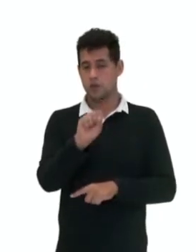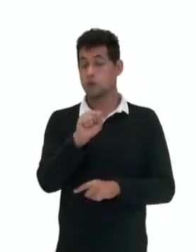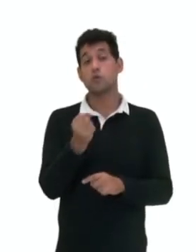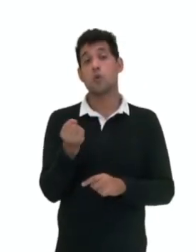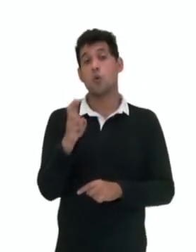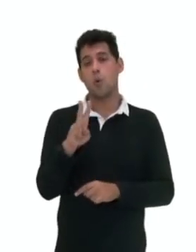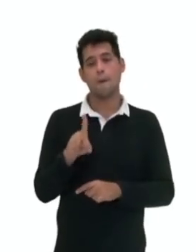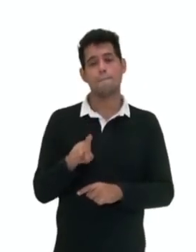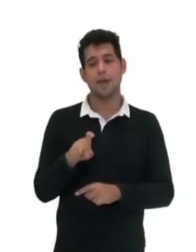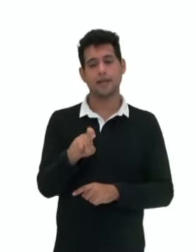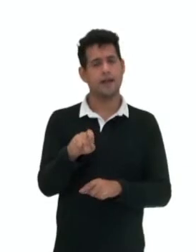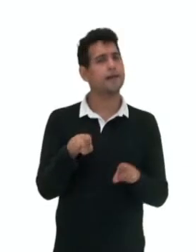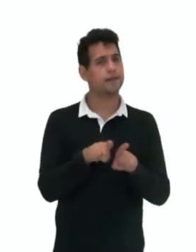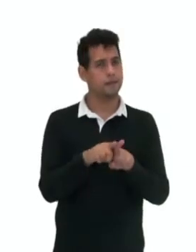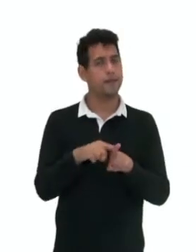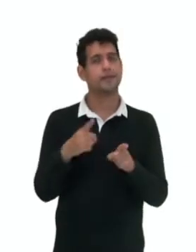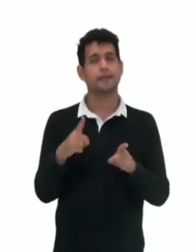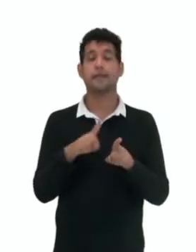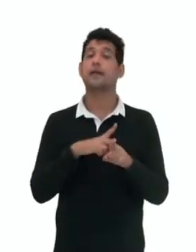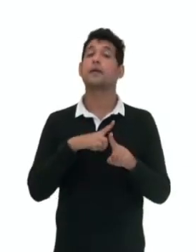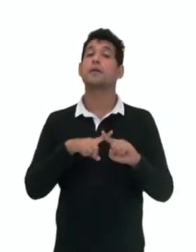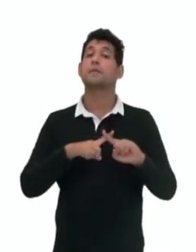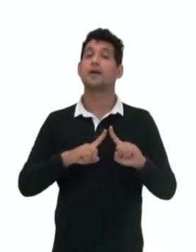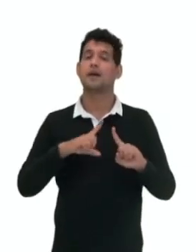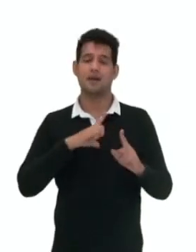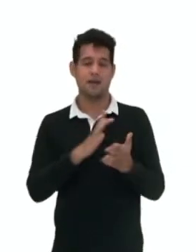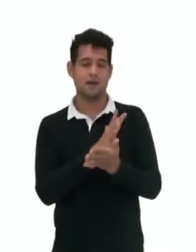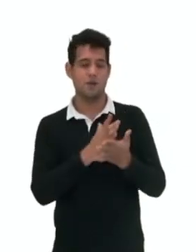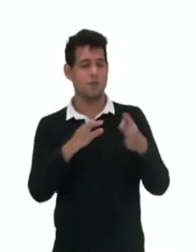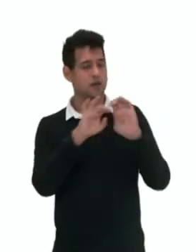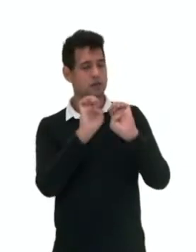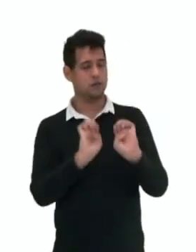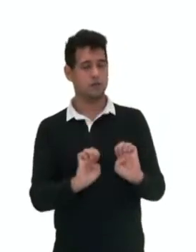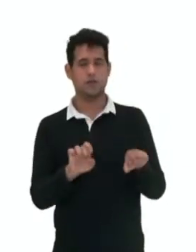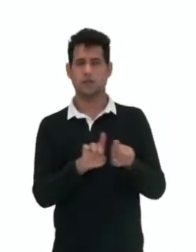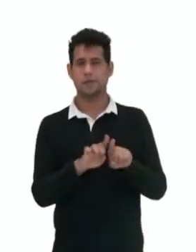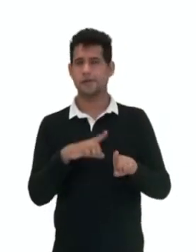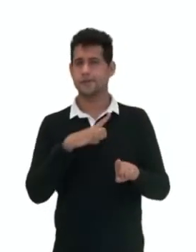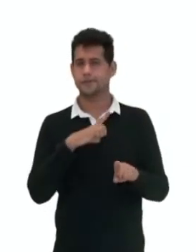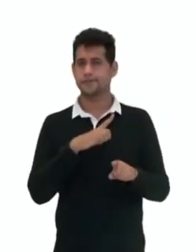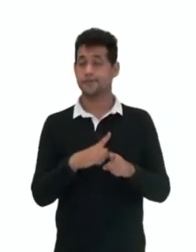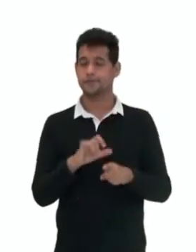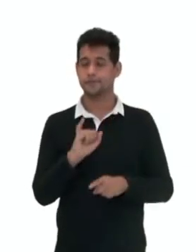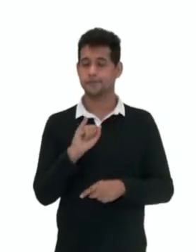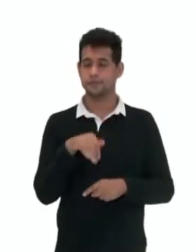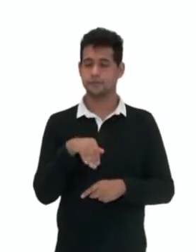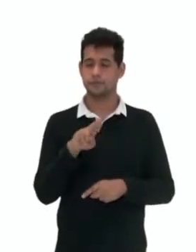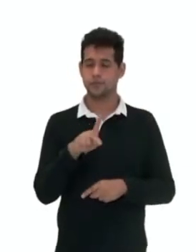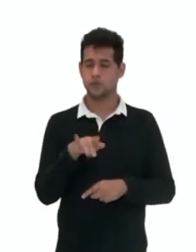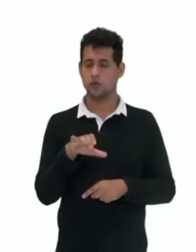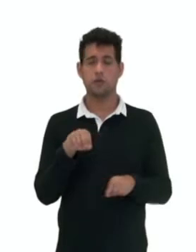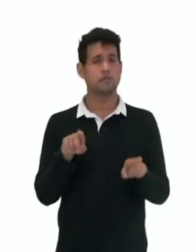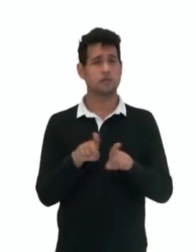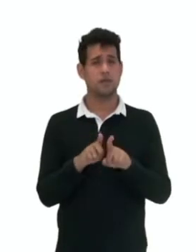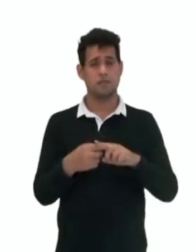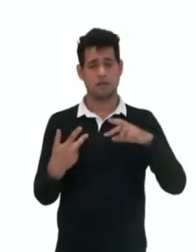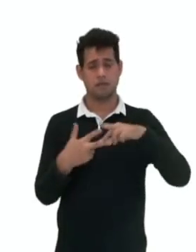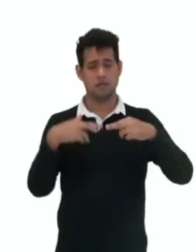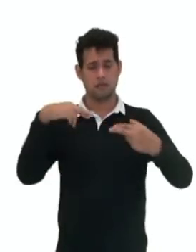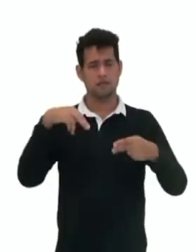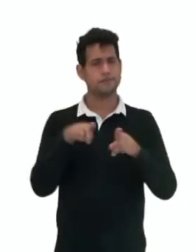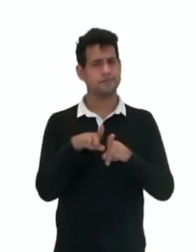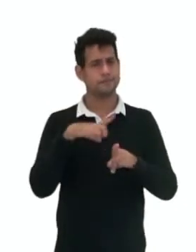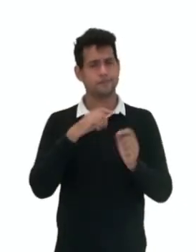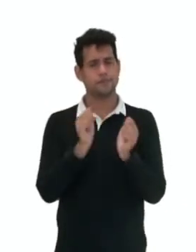bactéria inteiros, só algumas estruturas, né, que ativam o sistema imunológico, ou então material genético,